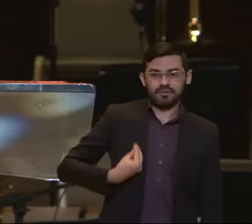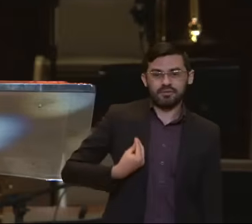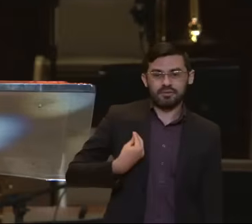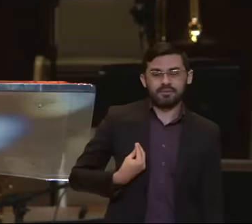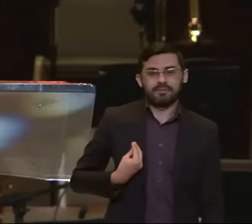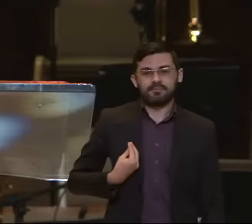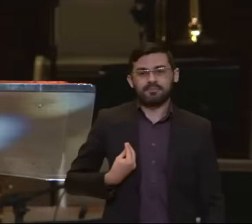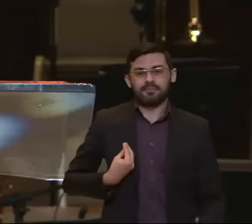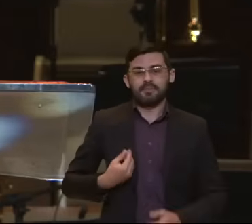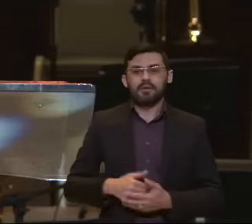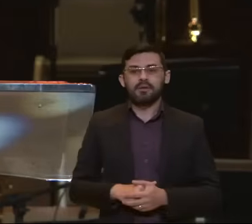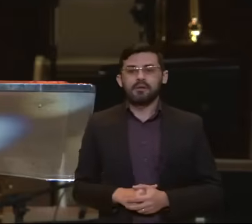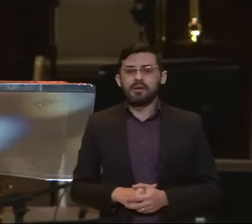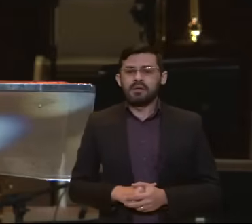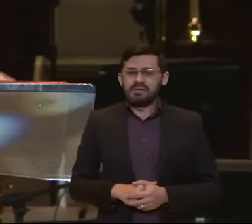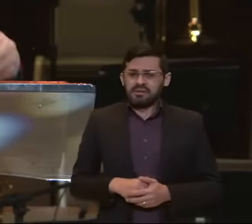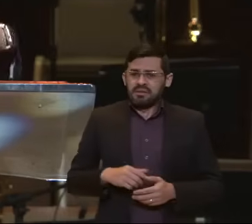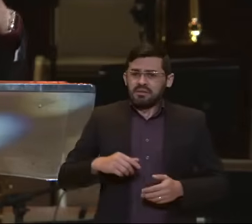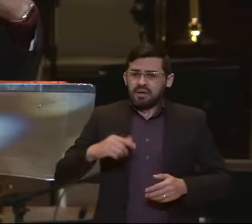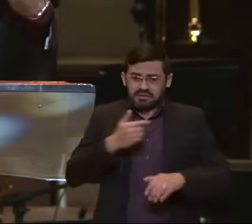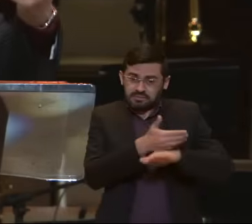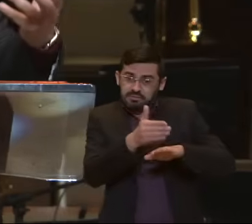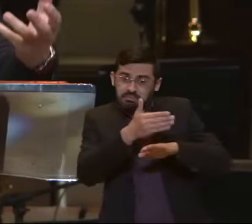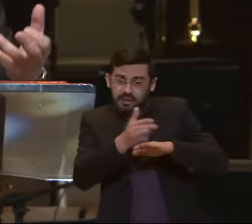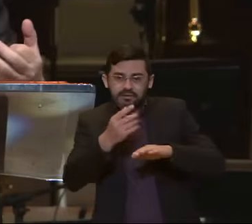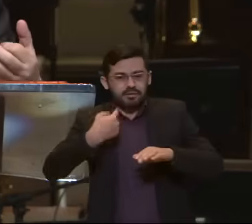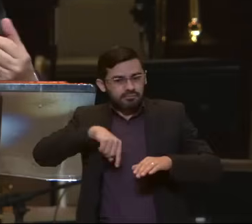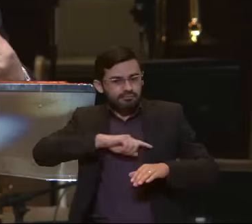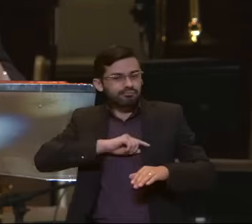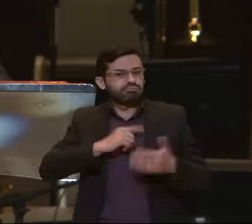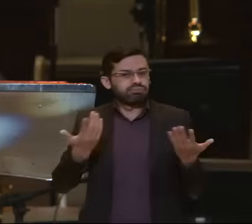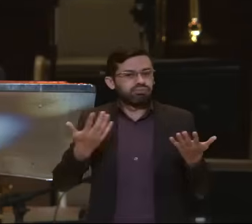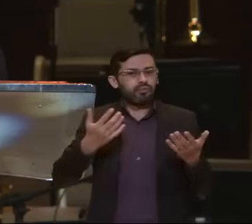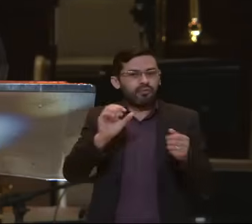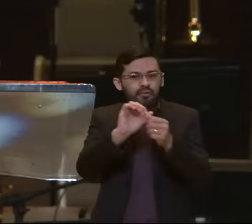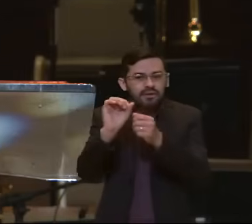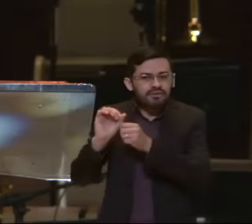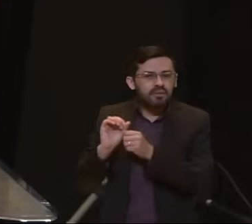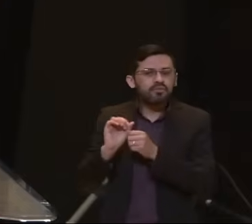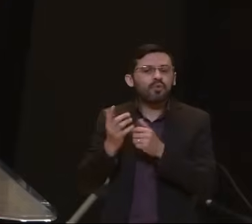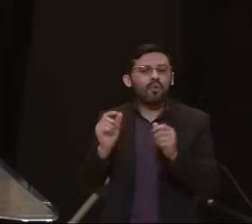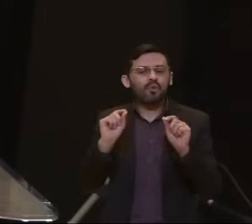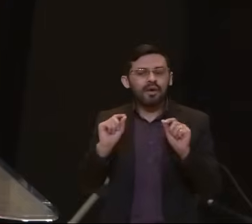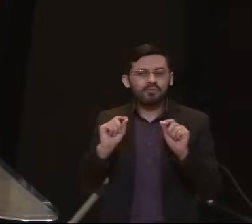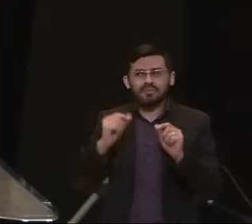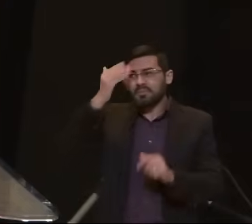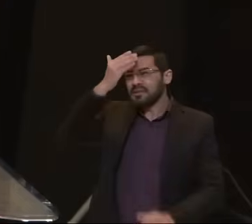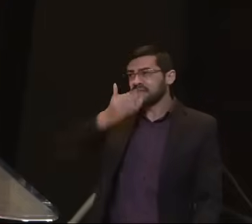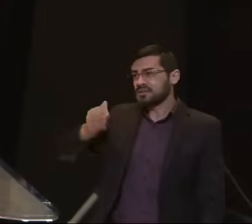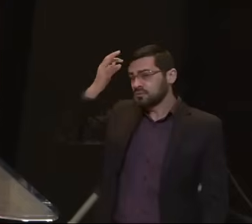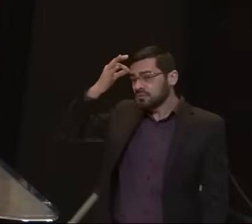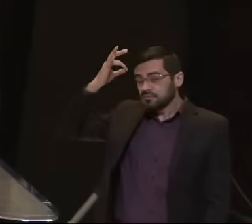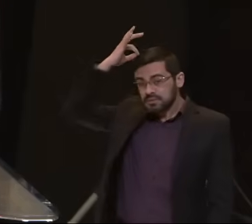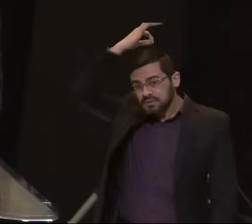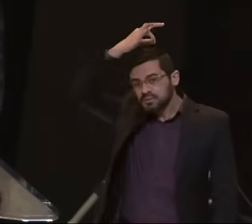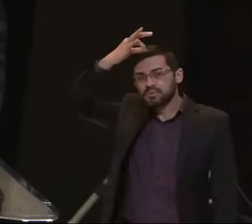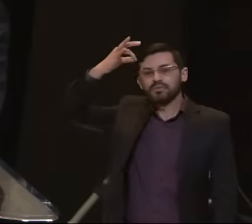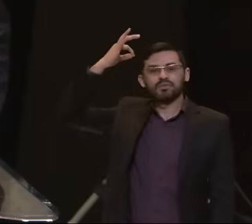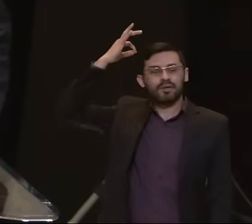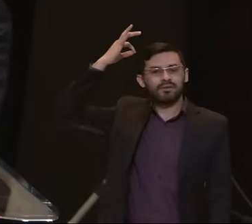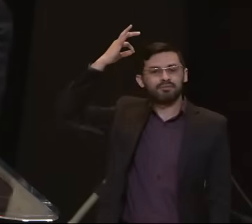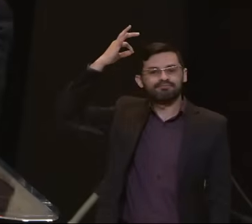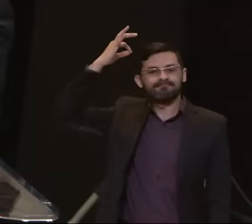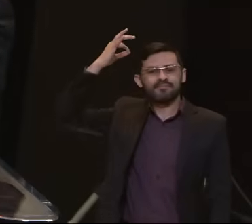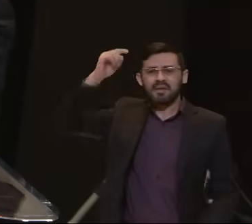Então, quando os frutos transformadores da presença do Espírito Santo